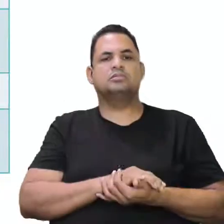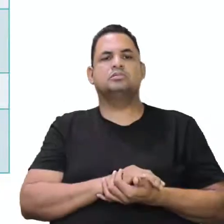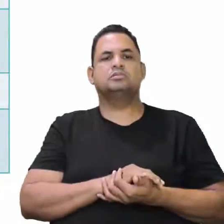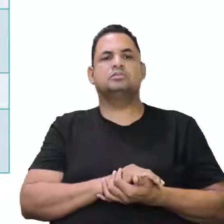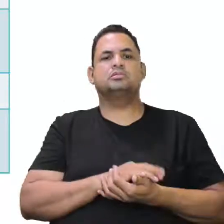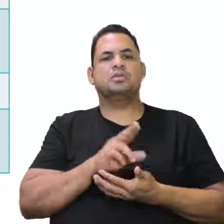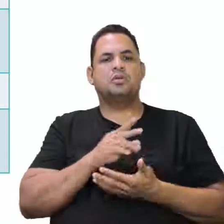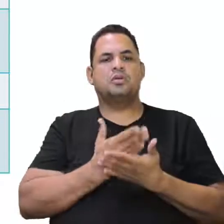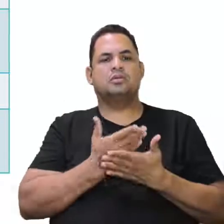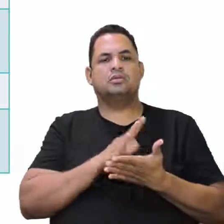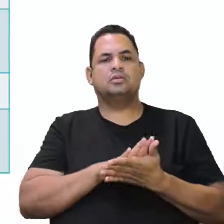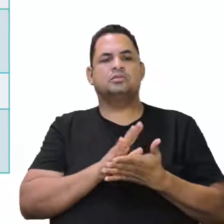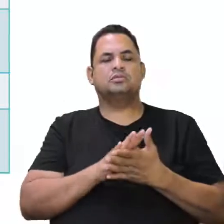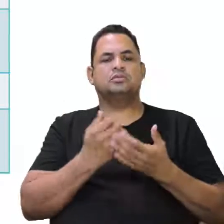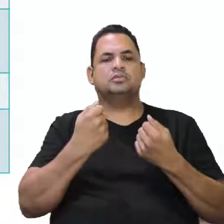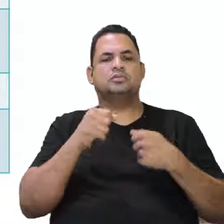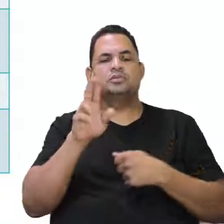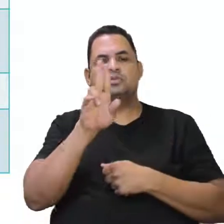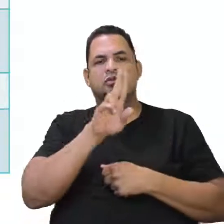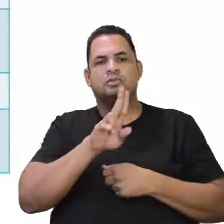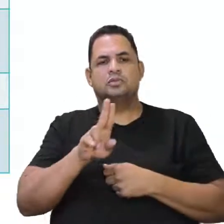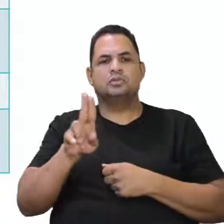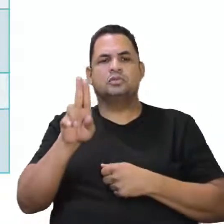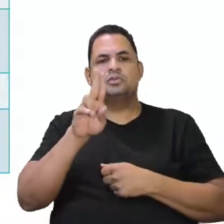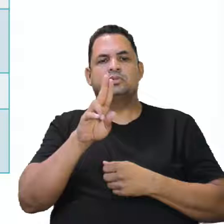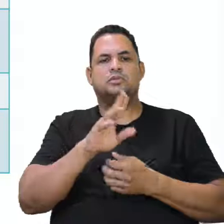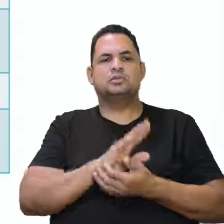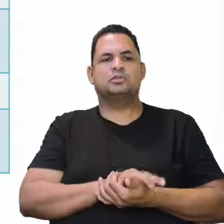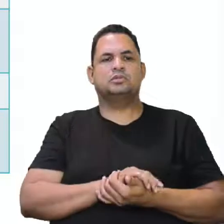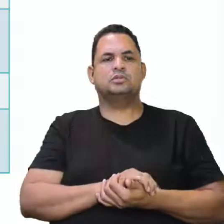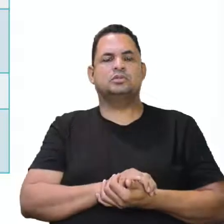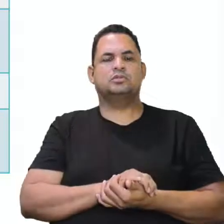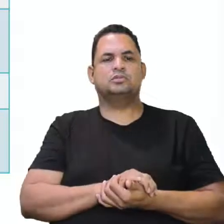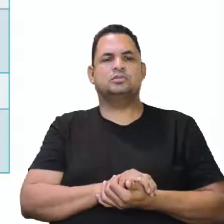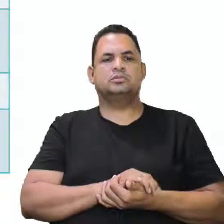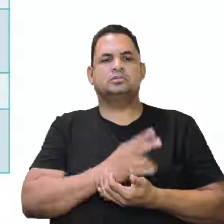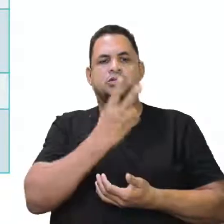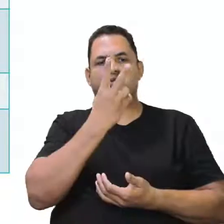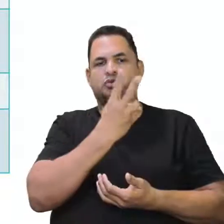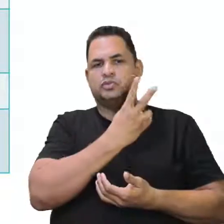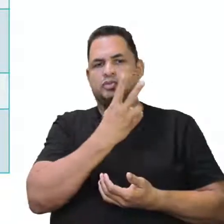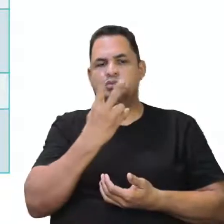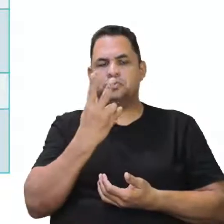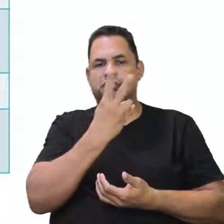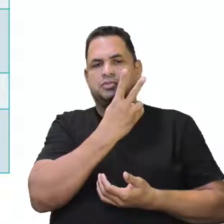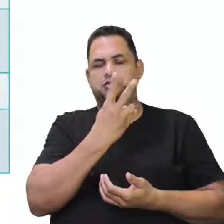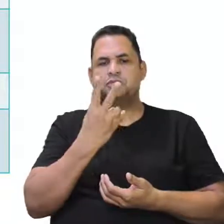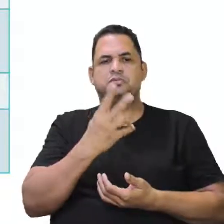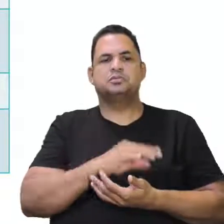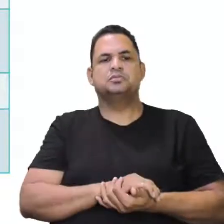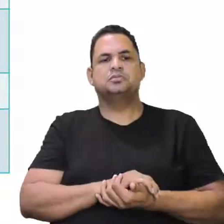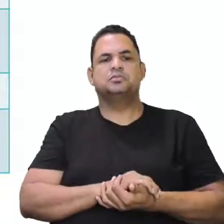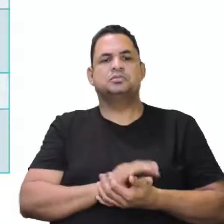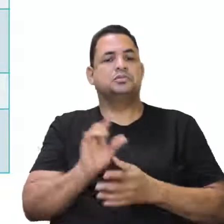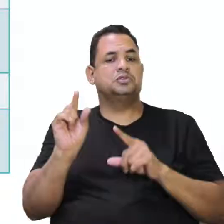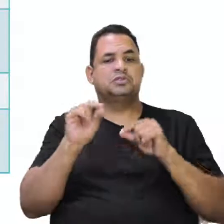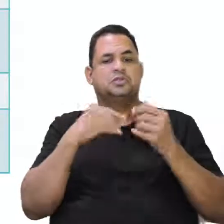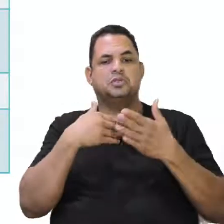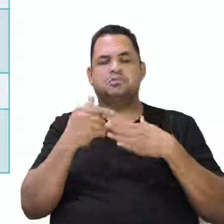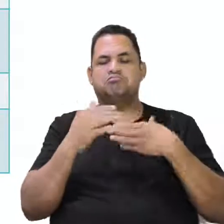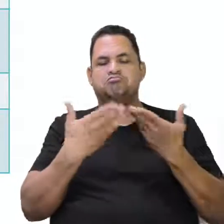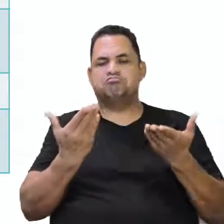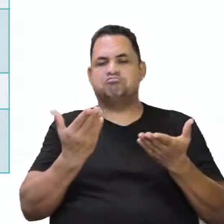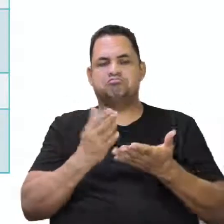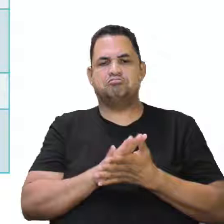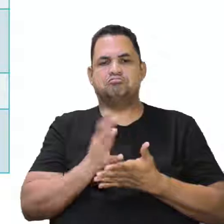mesma tradução. Você pode usar tanto o somebody como someone. Fica uma questão de preferência,